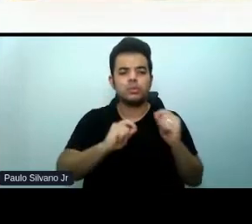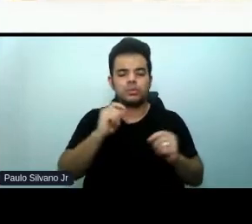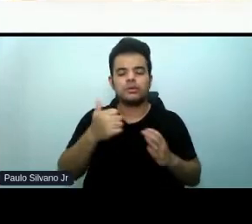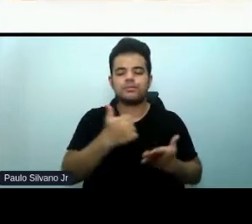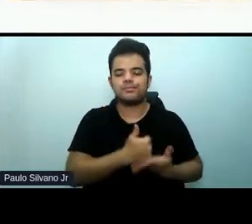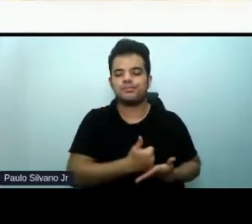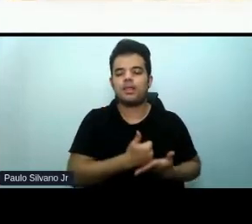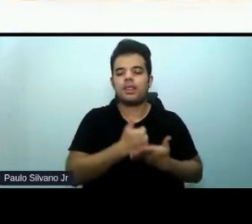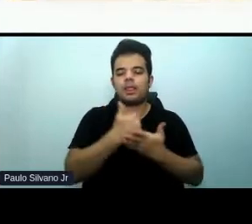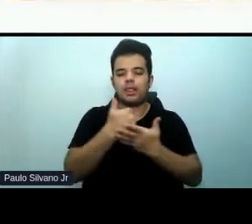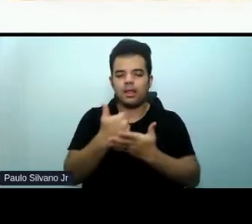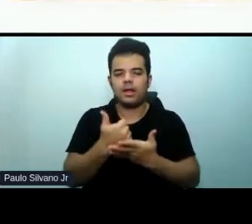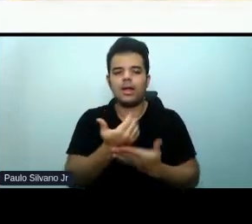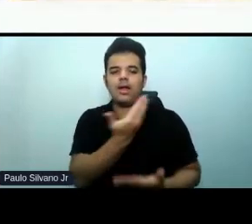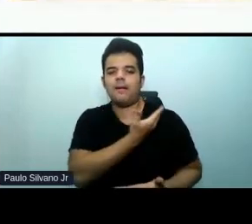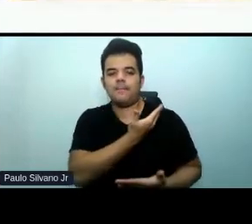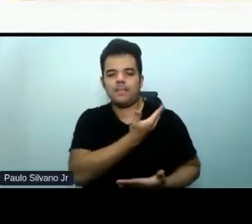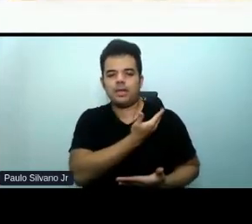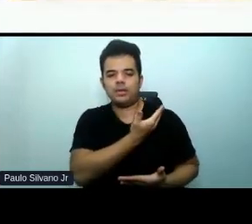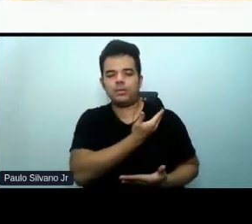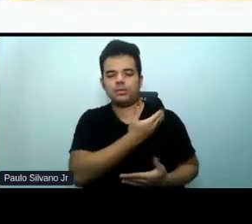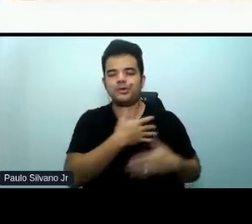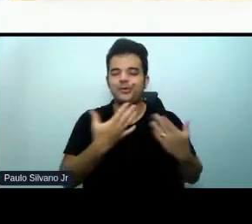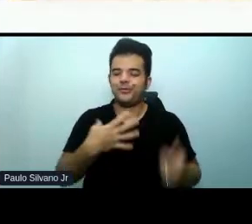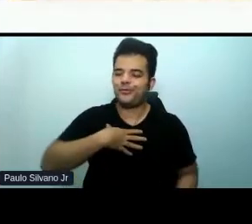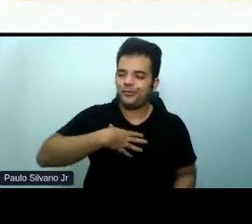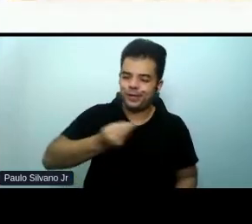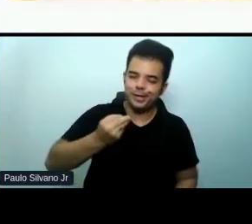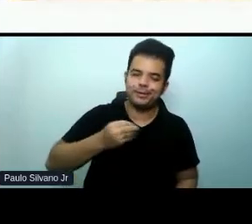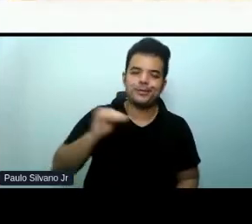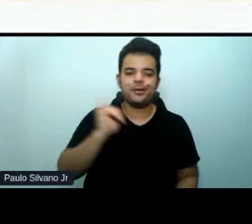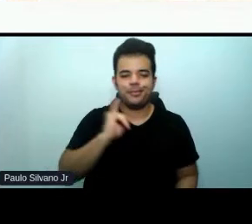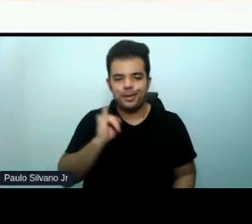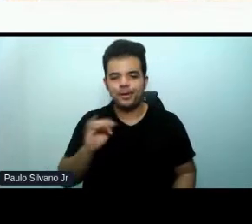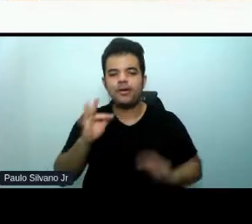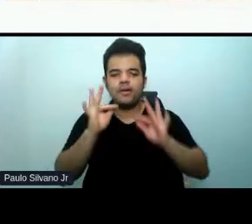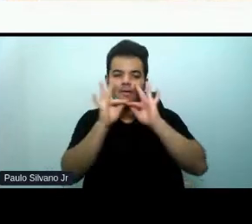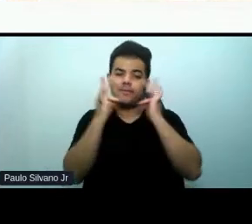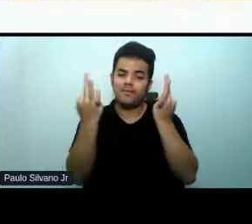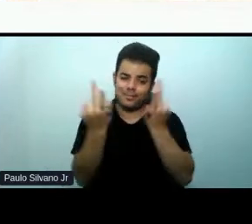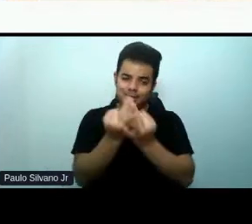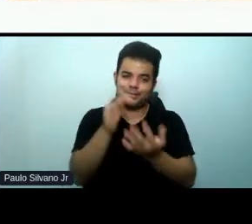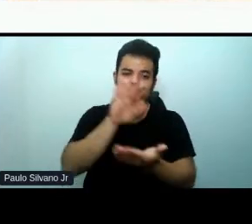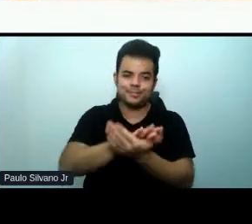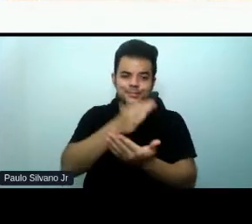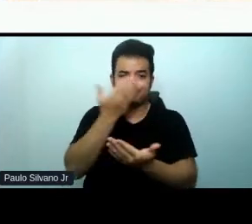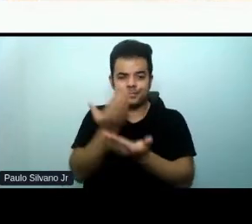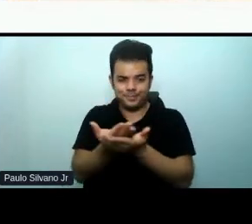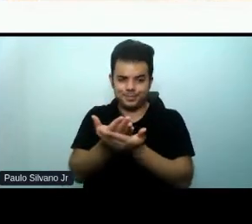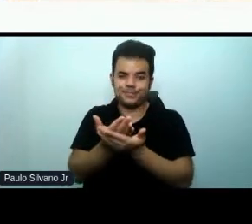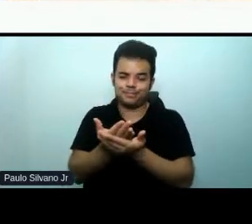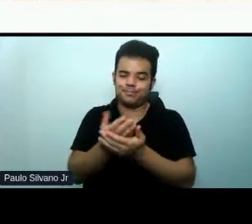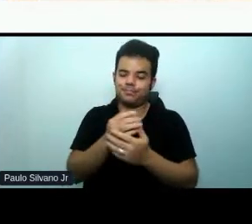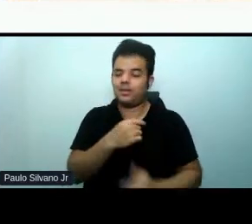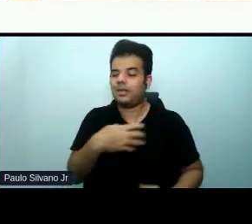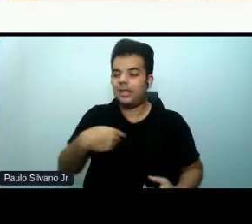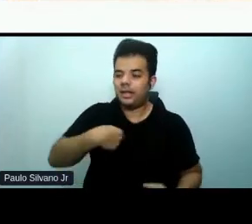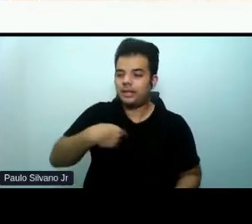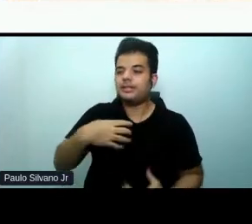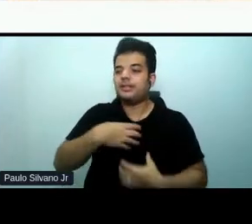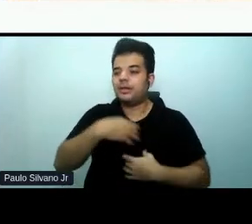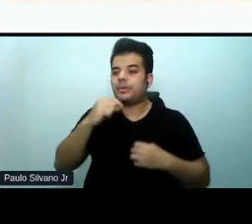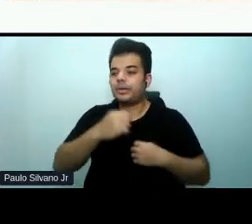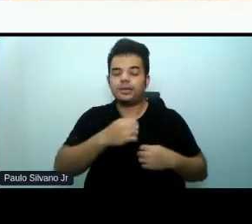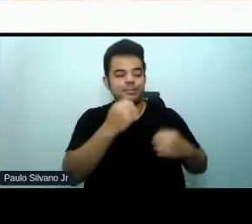algum colega, às vezes um filho, irmão, alguém que possa fazer a interpretação, né?